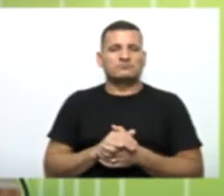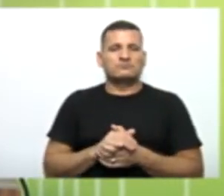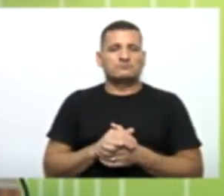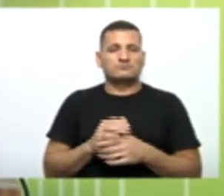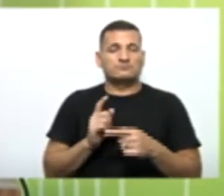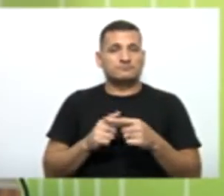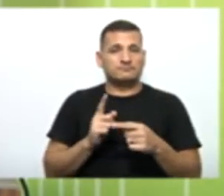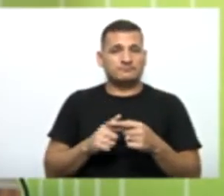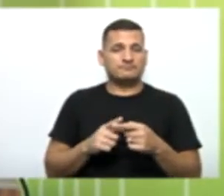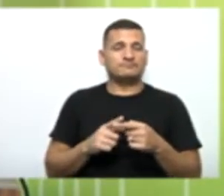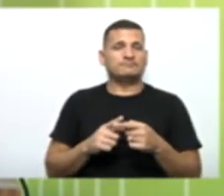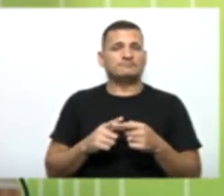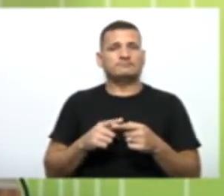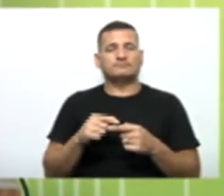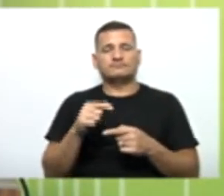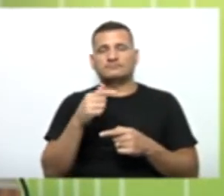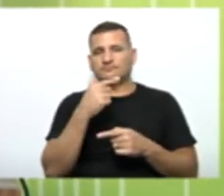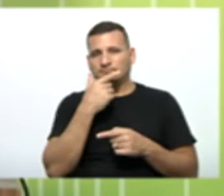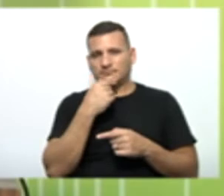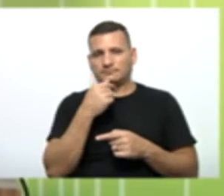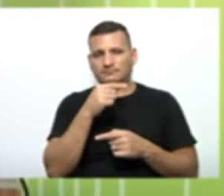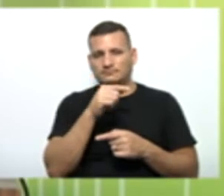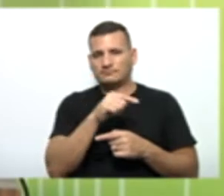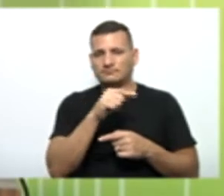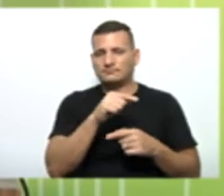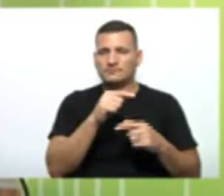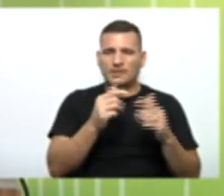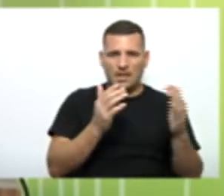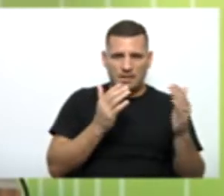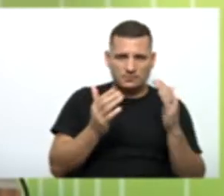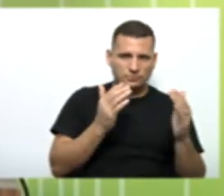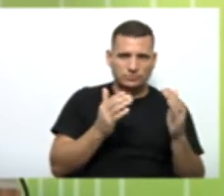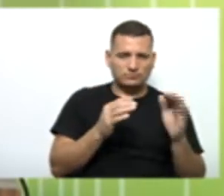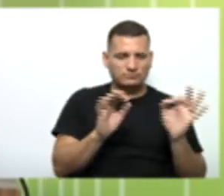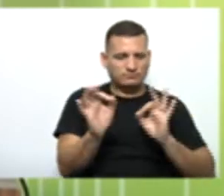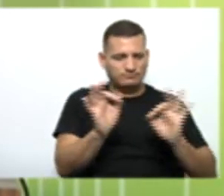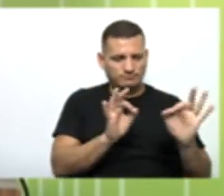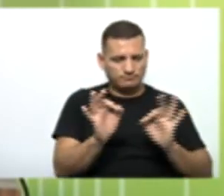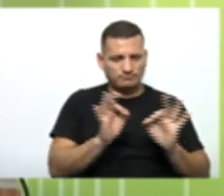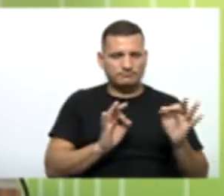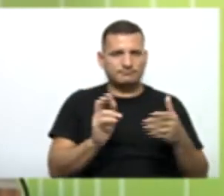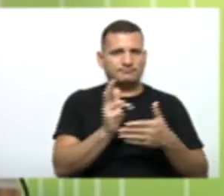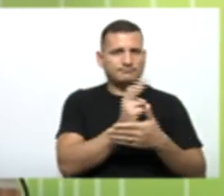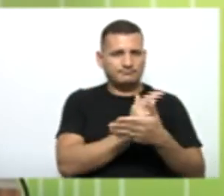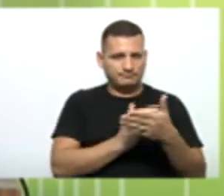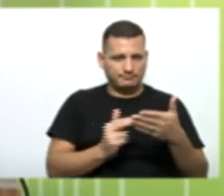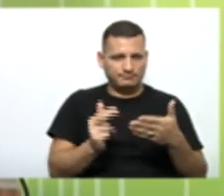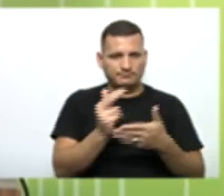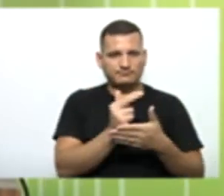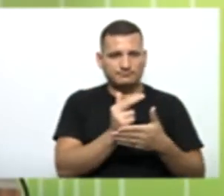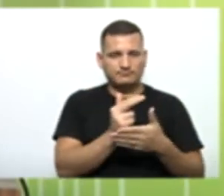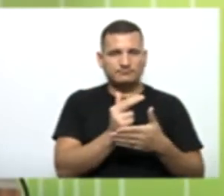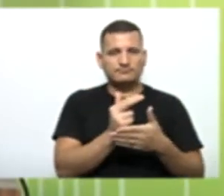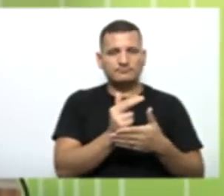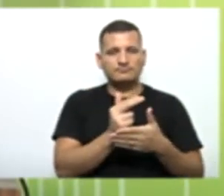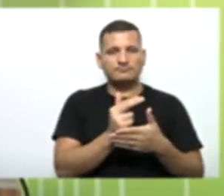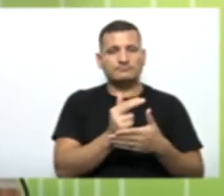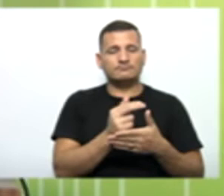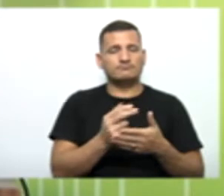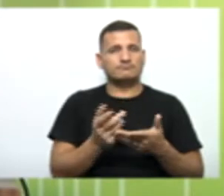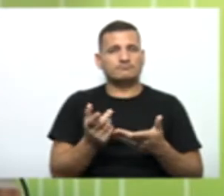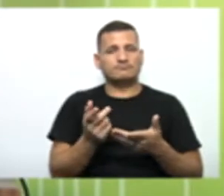seu analista está lá montando o diagrama de classe que nós vamos estar vendo agora, você